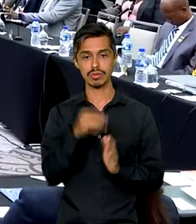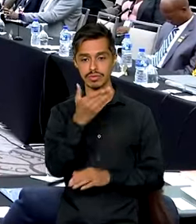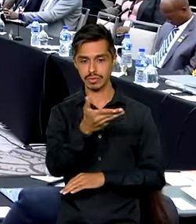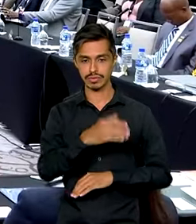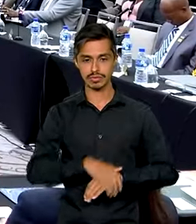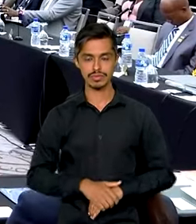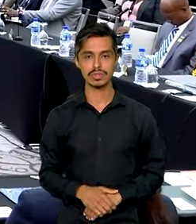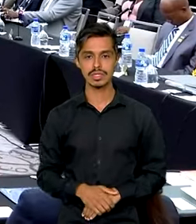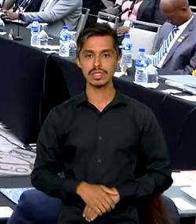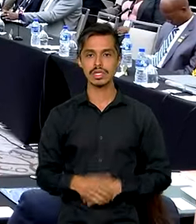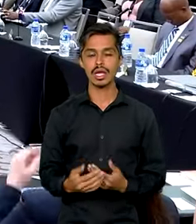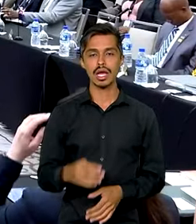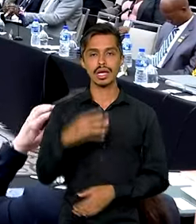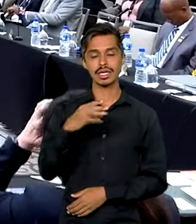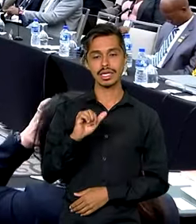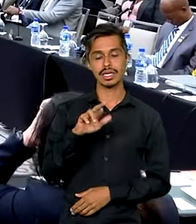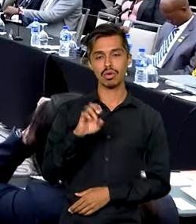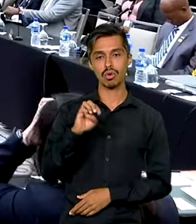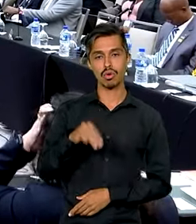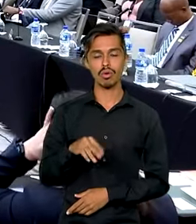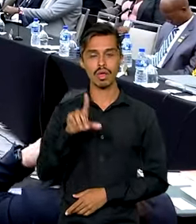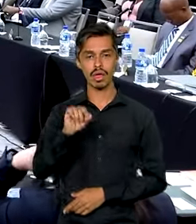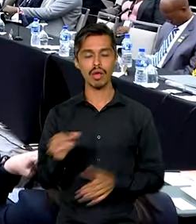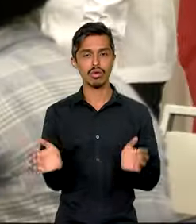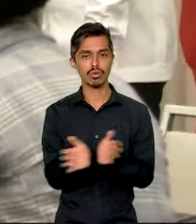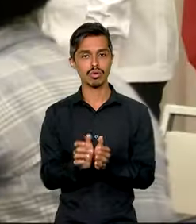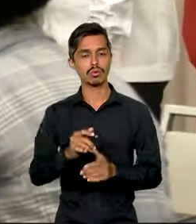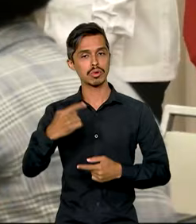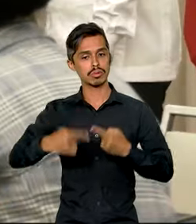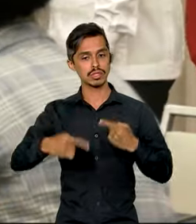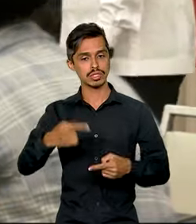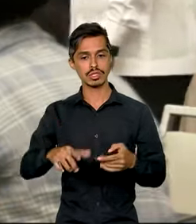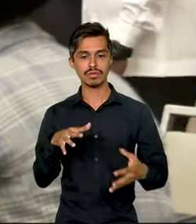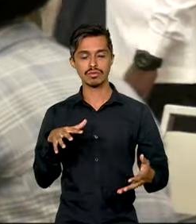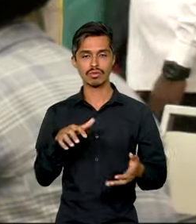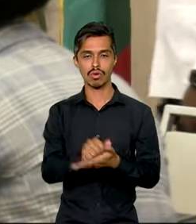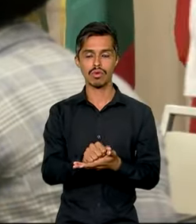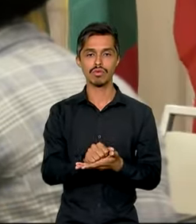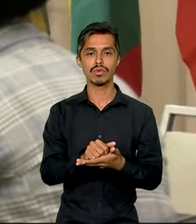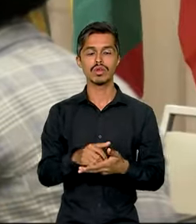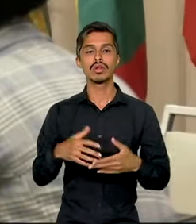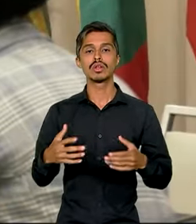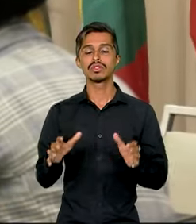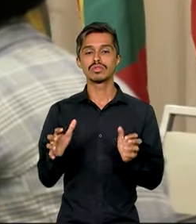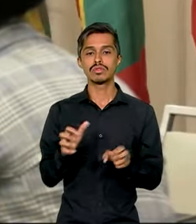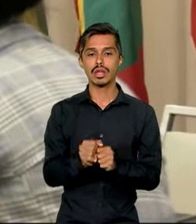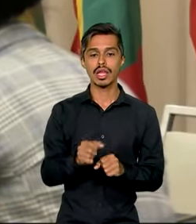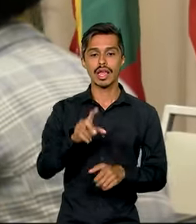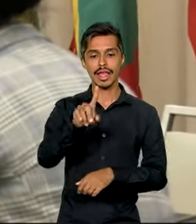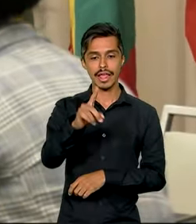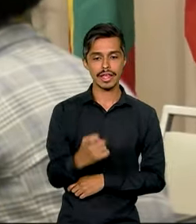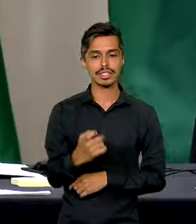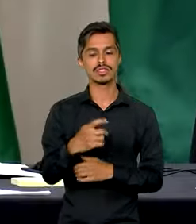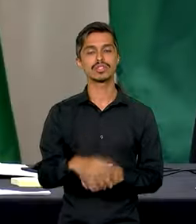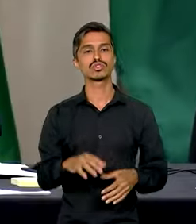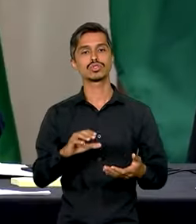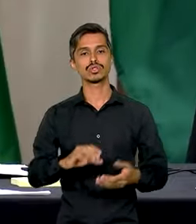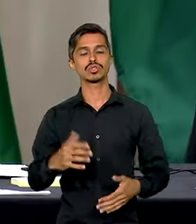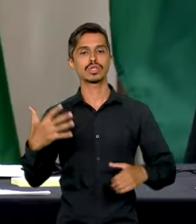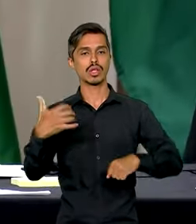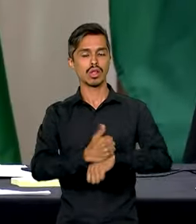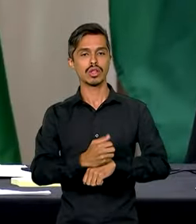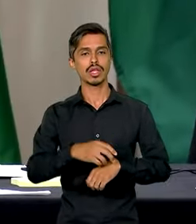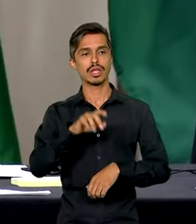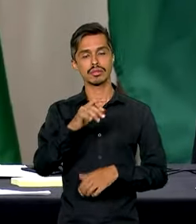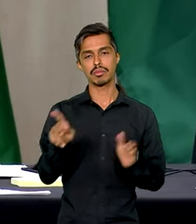a caricom é um bloco econômico e político formado por por países que foram ex-colônias europeias e o discurso